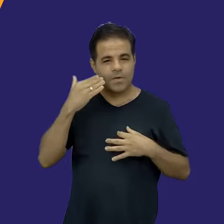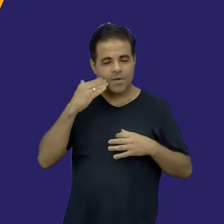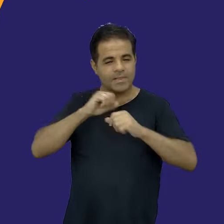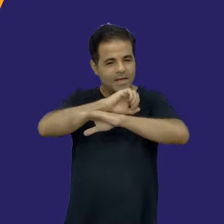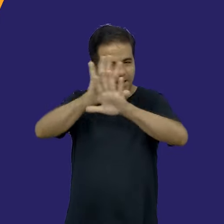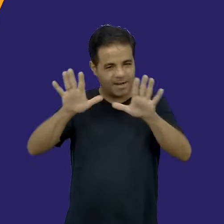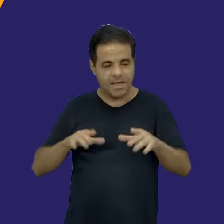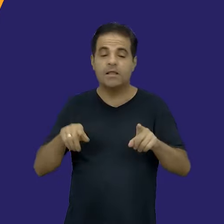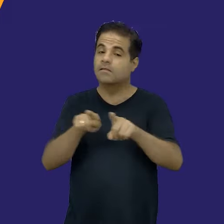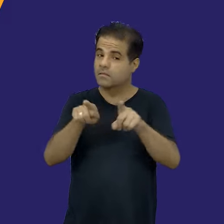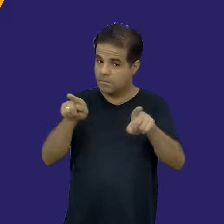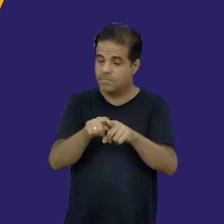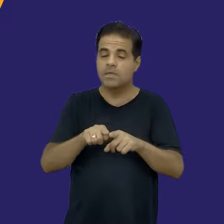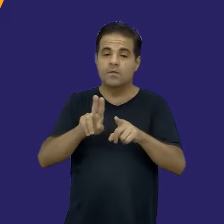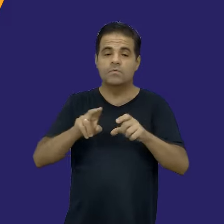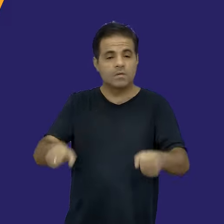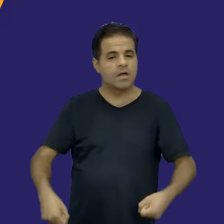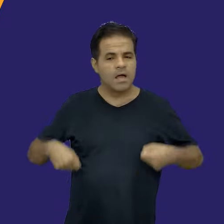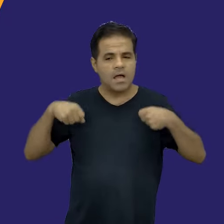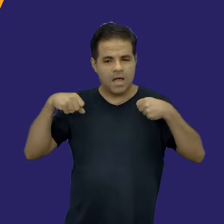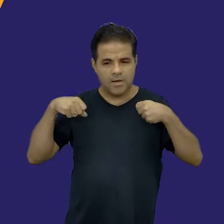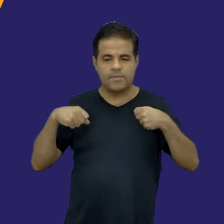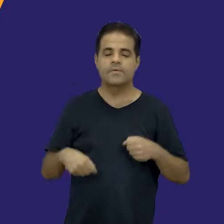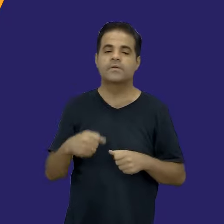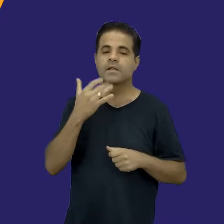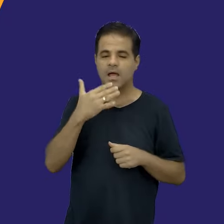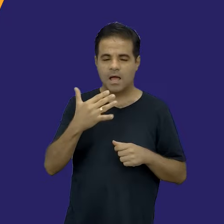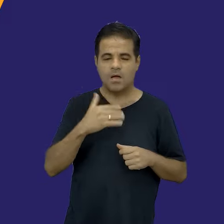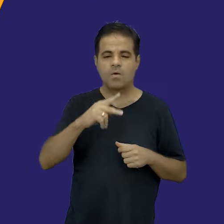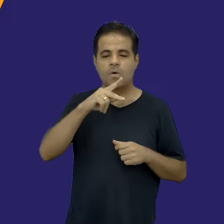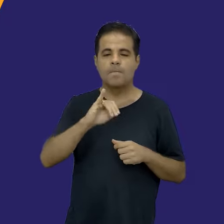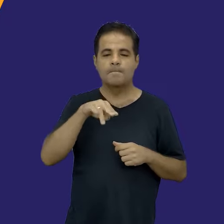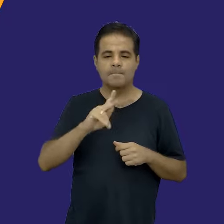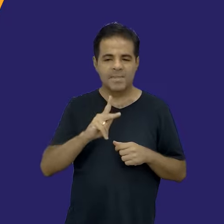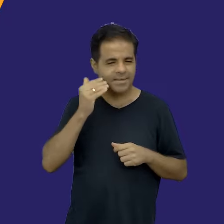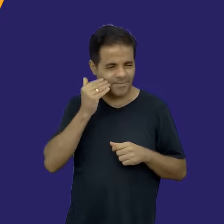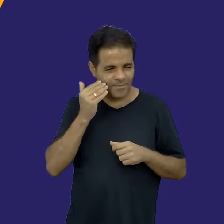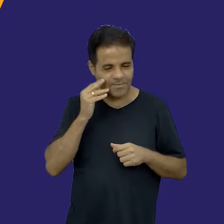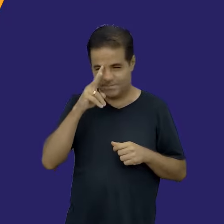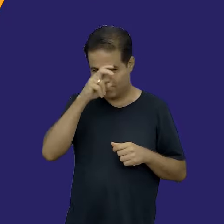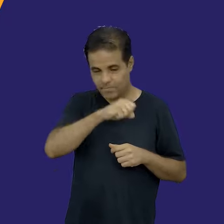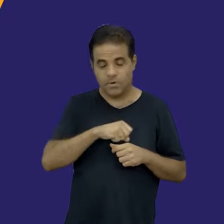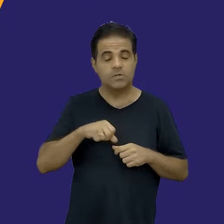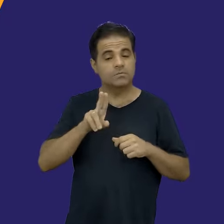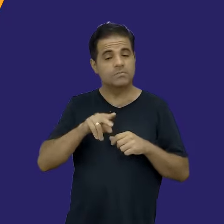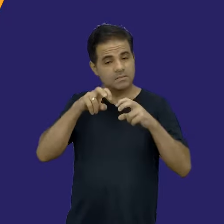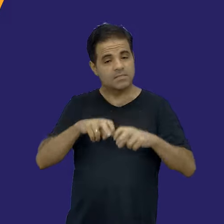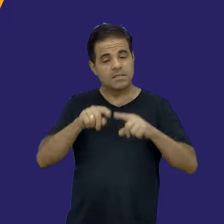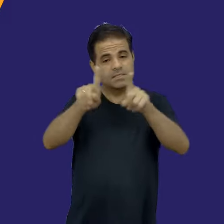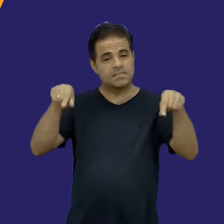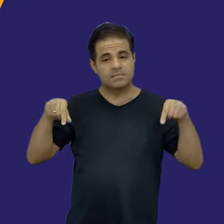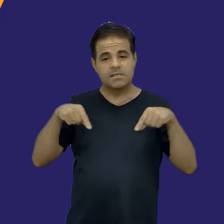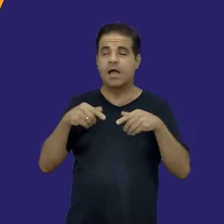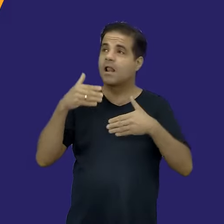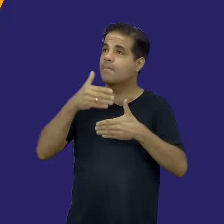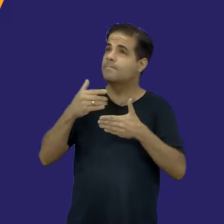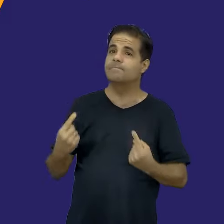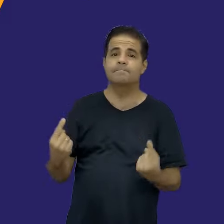clara, também com uma calça na cor pink. Bom, eu estou sentada em uma sala e a parede que está